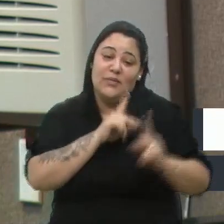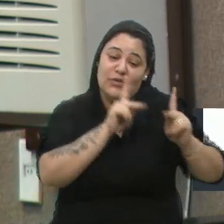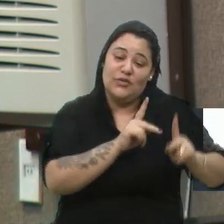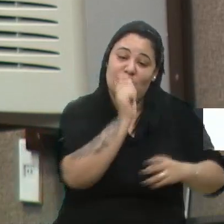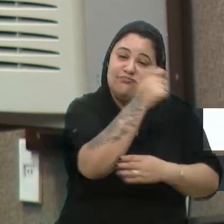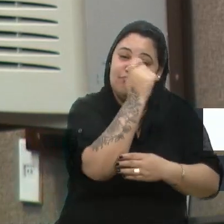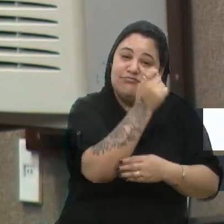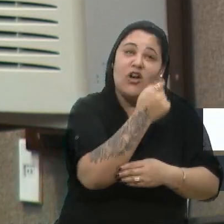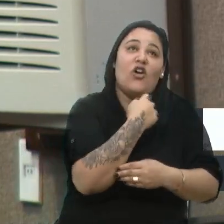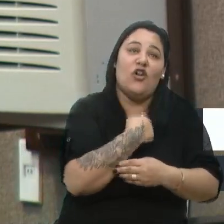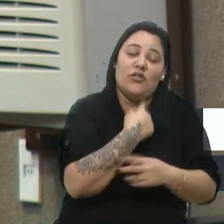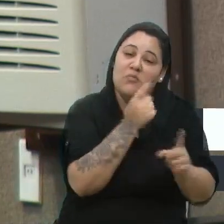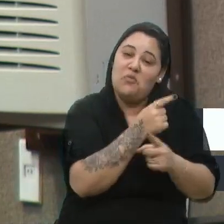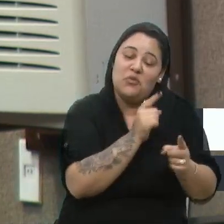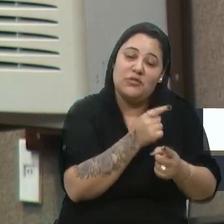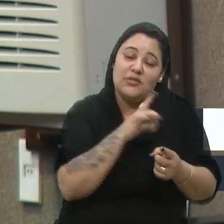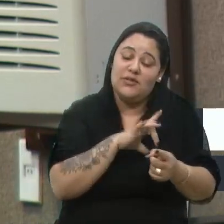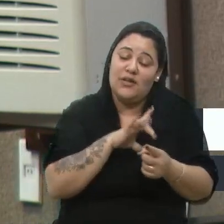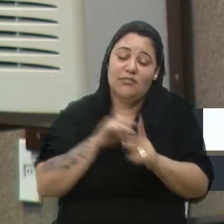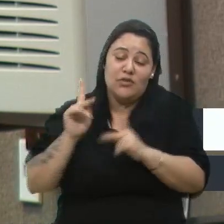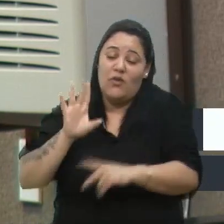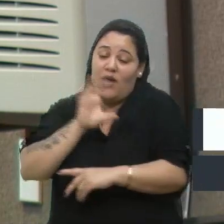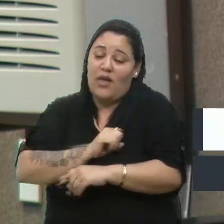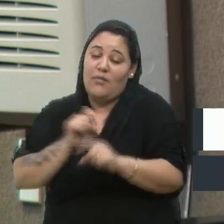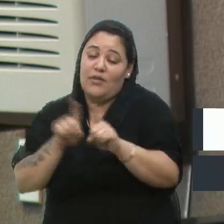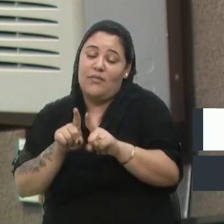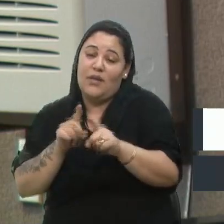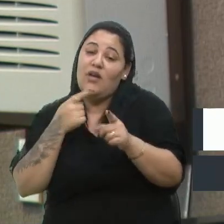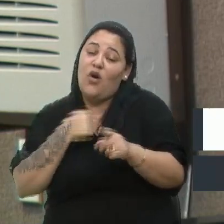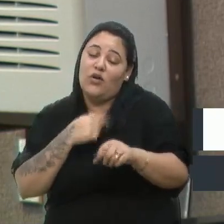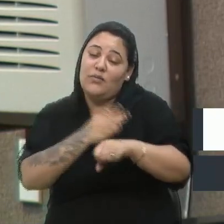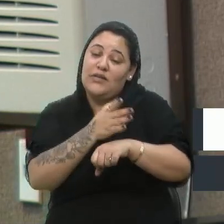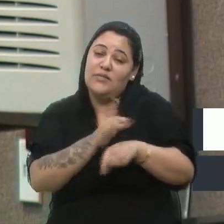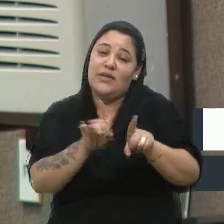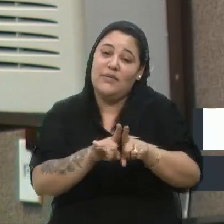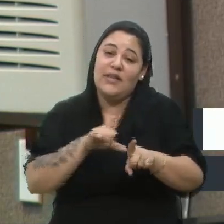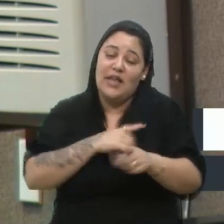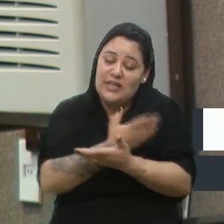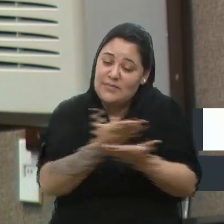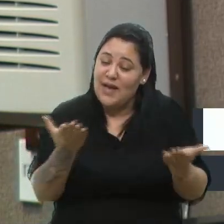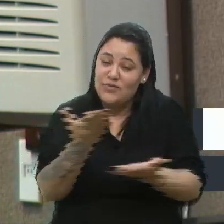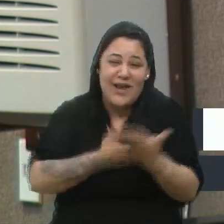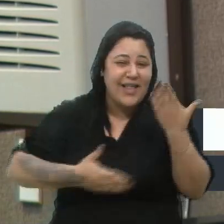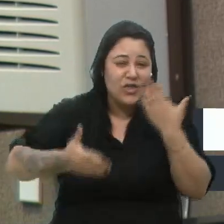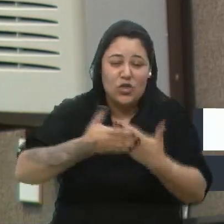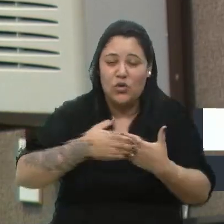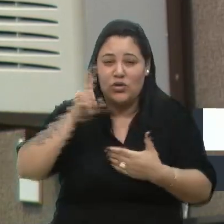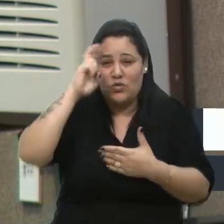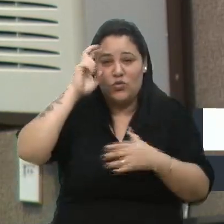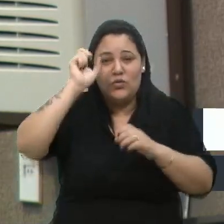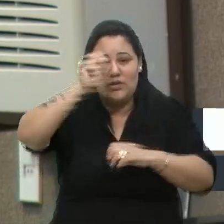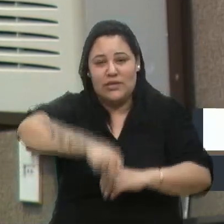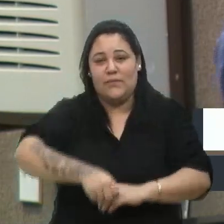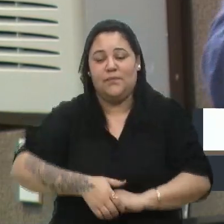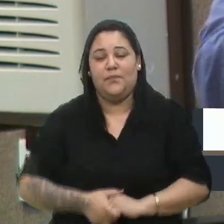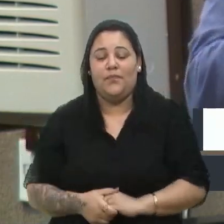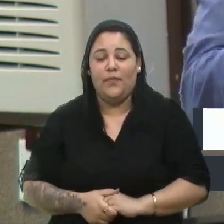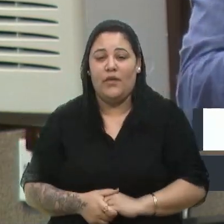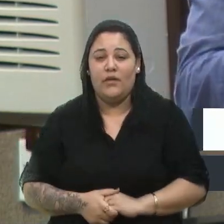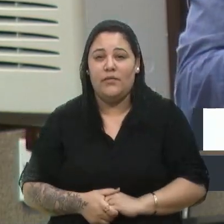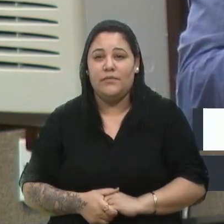tem outras pessoas que adoram e que gostam de fazer parte. Então, tem espaço para todos, sim. E